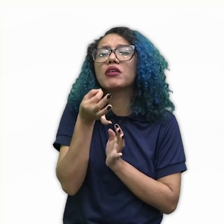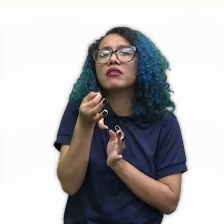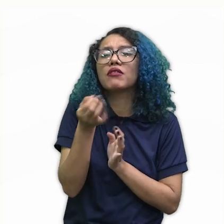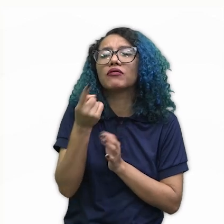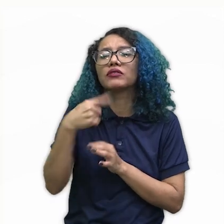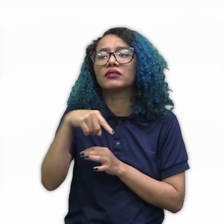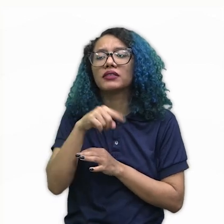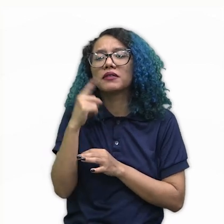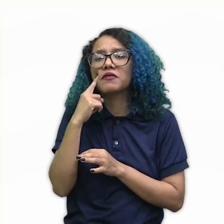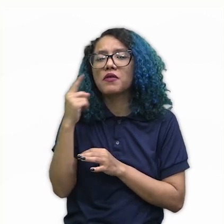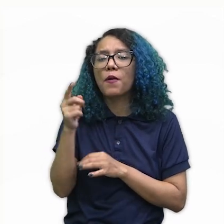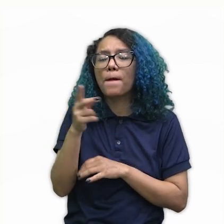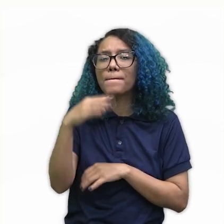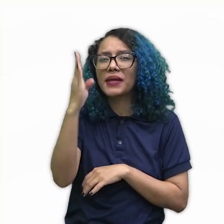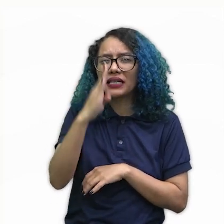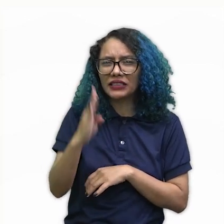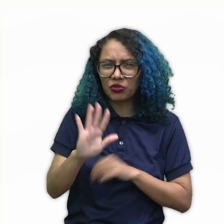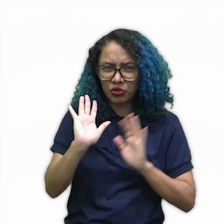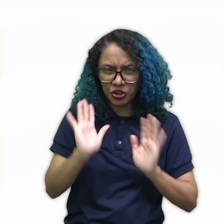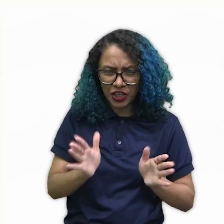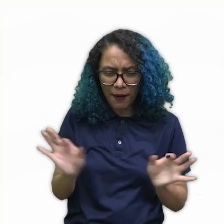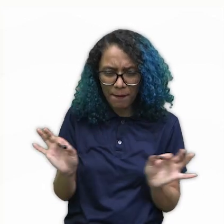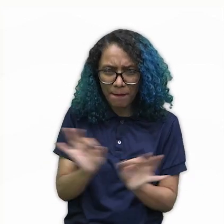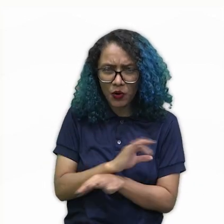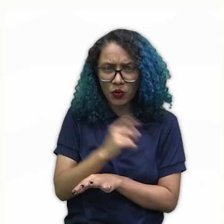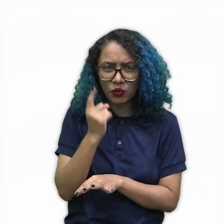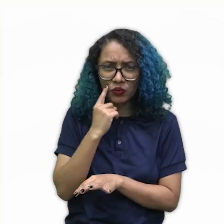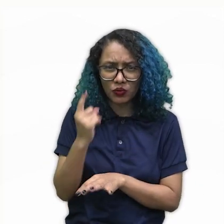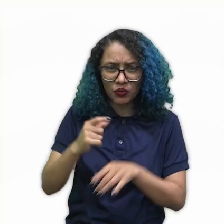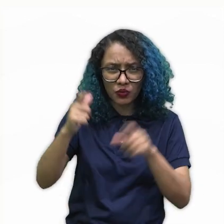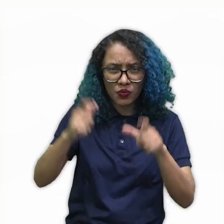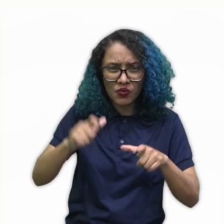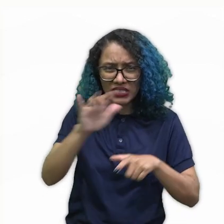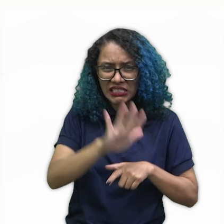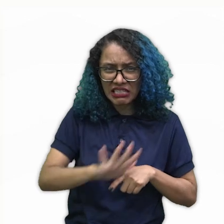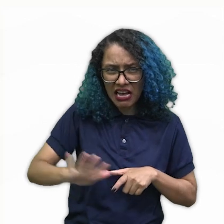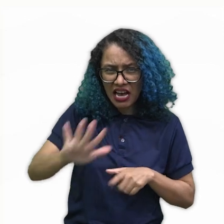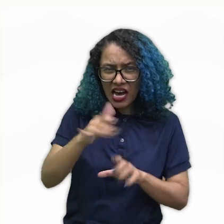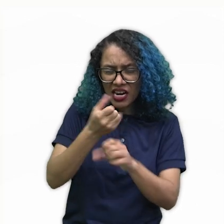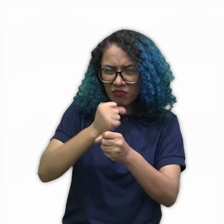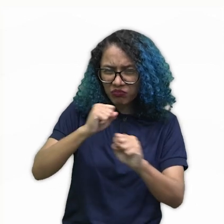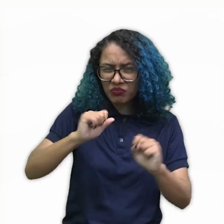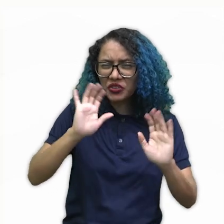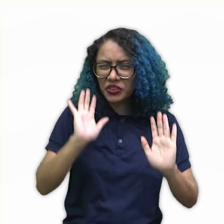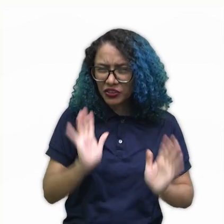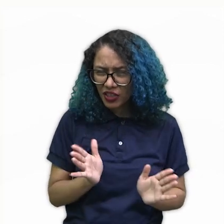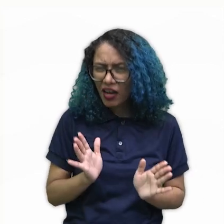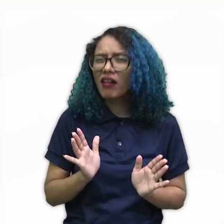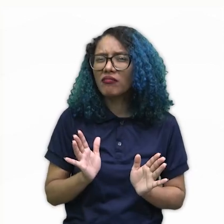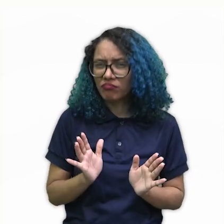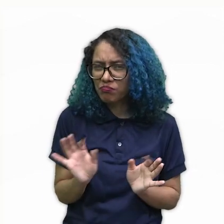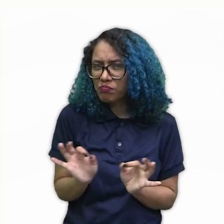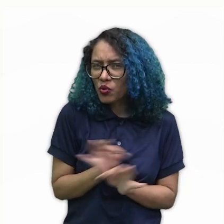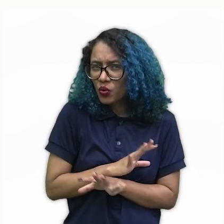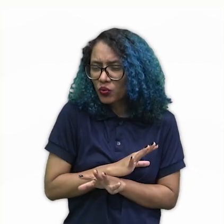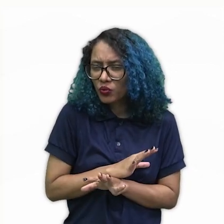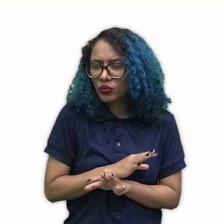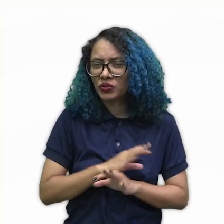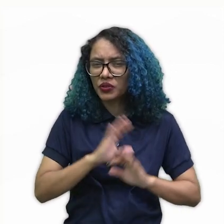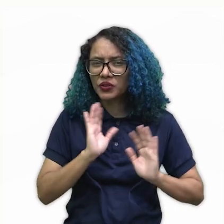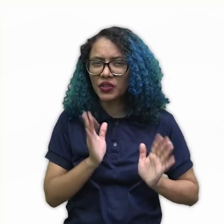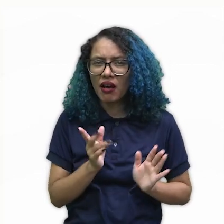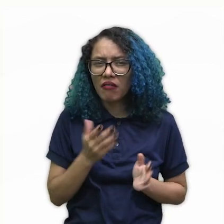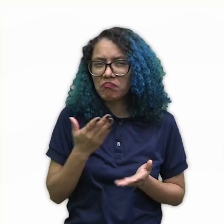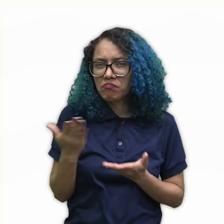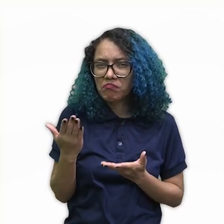já nasceu desse tamanho, com toda essa extensão territorial? E aí, o que vocês acham? O Brasil já nasce